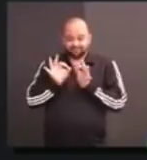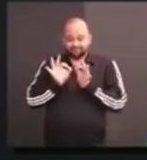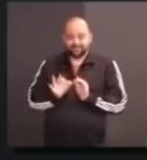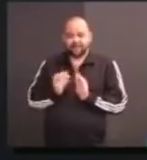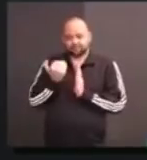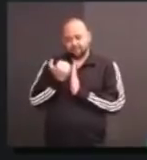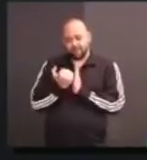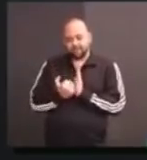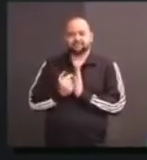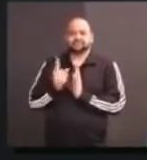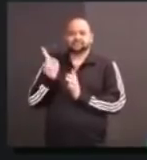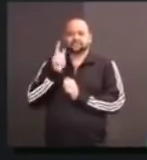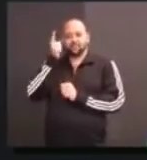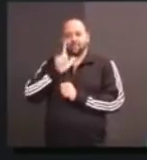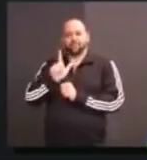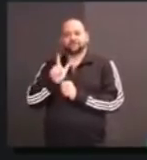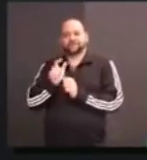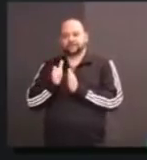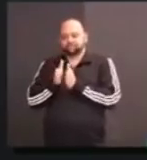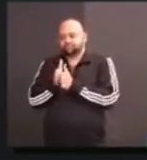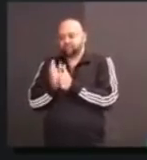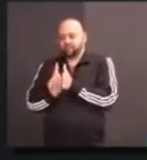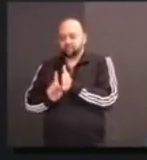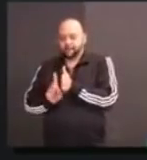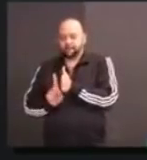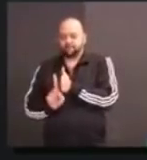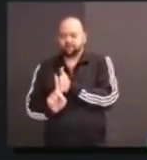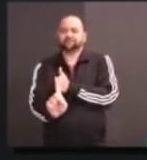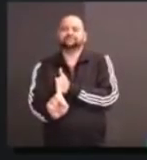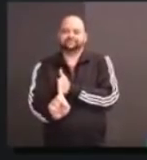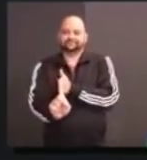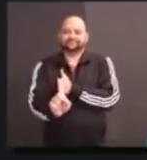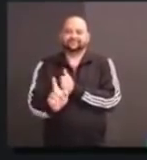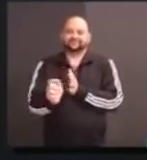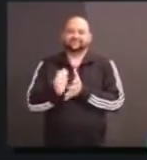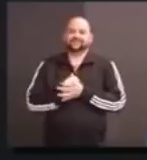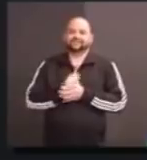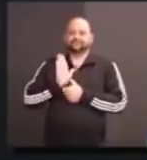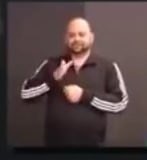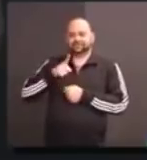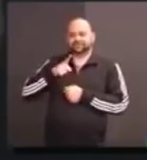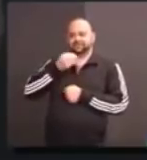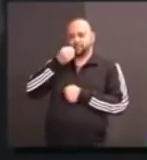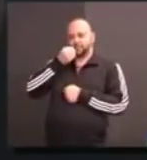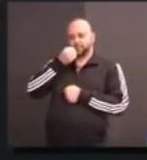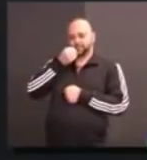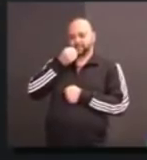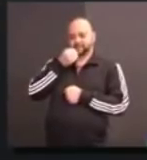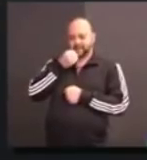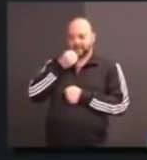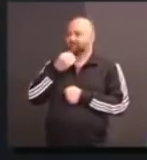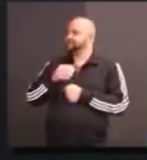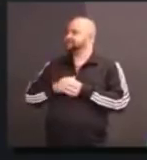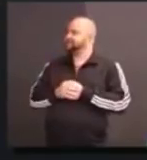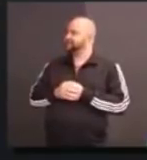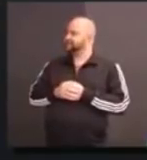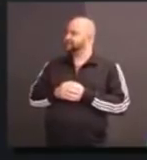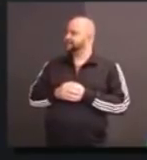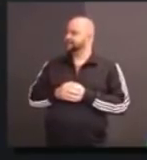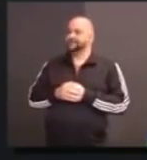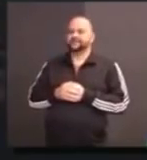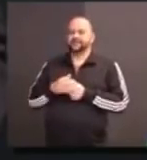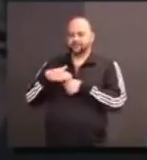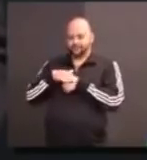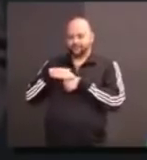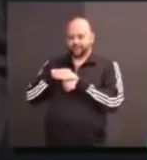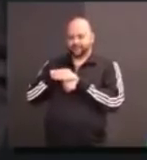Certa vez eu ouvi de Chico Xavier, já tivemos oportunidade de falar a respeito desse